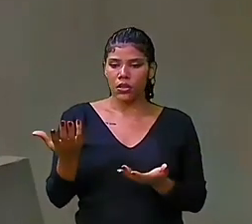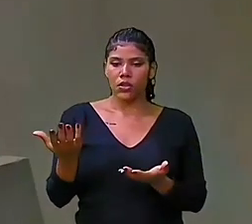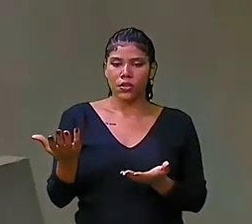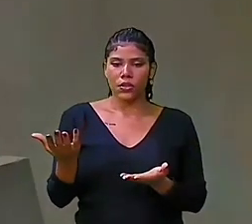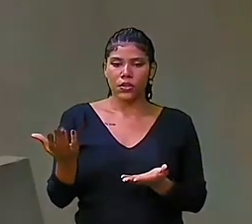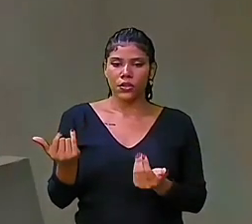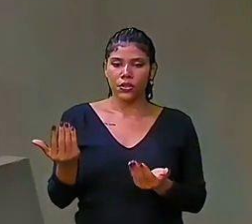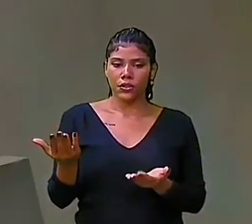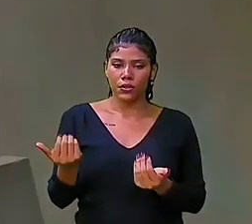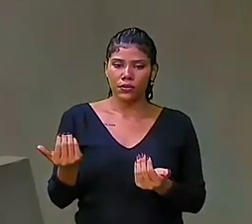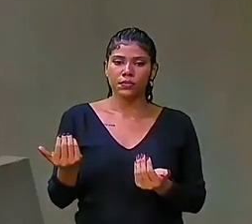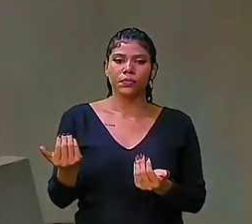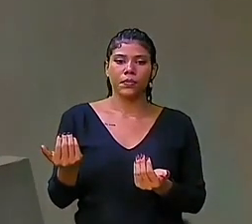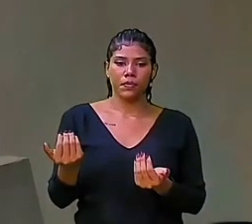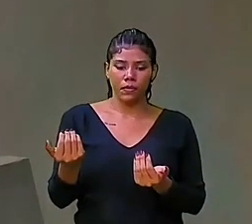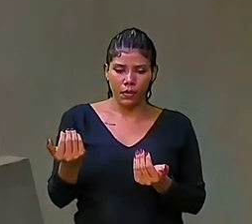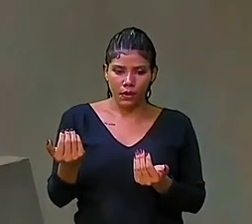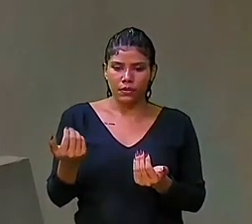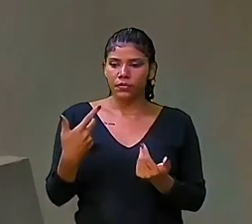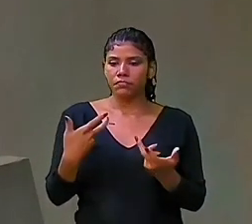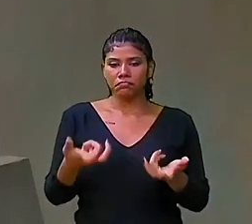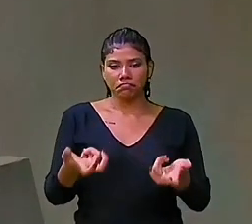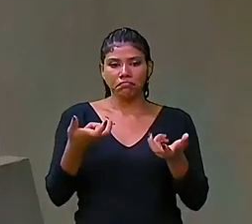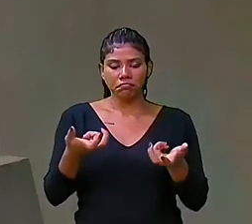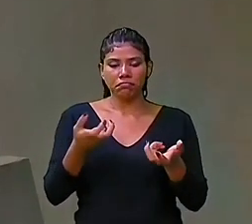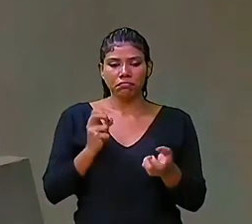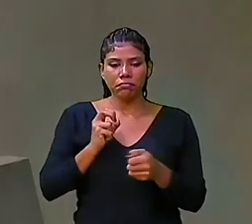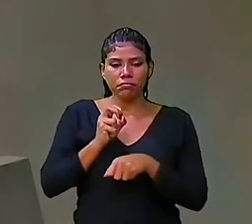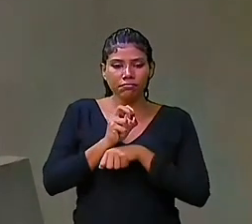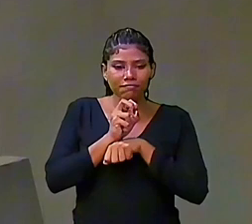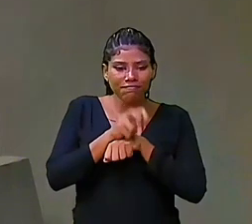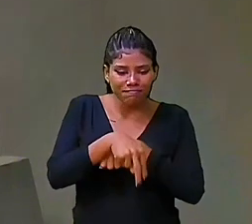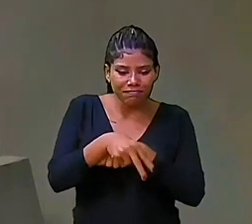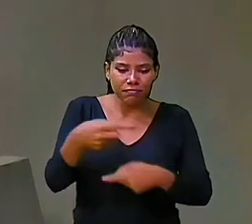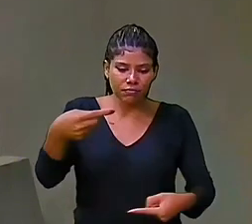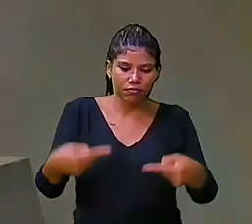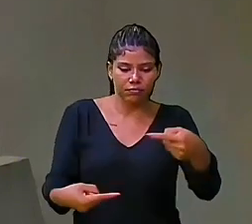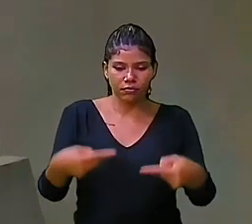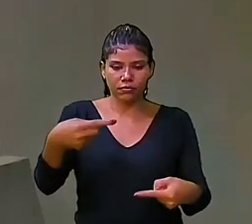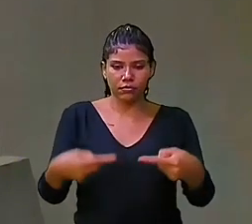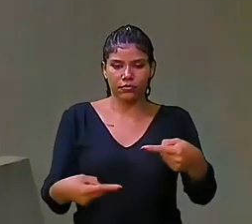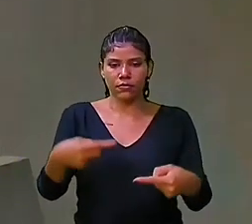entenderam motivadas a entrar na vida pública, se entenderam motivadas